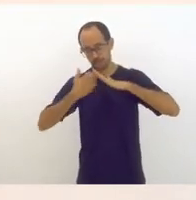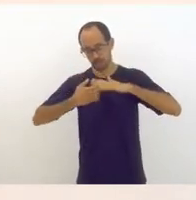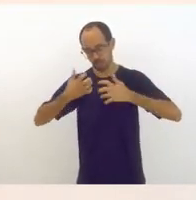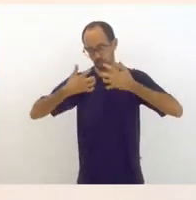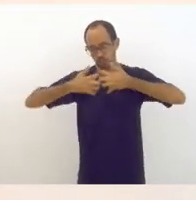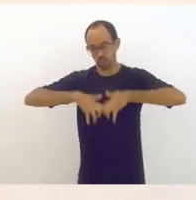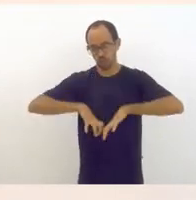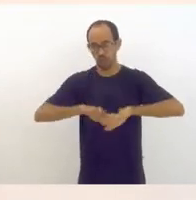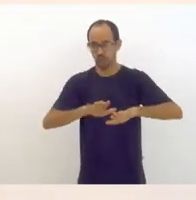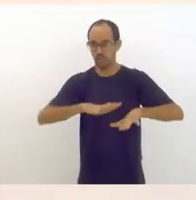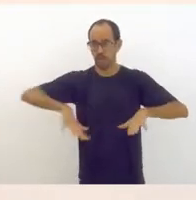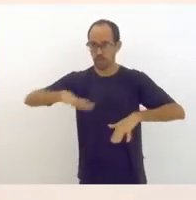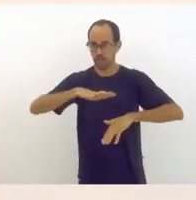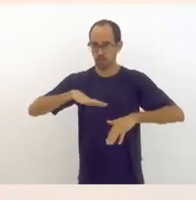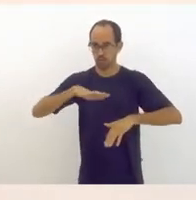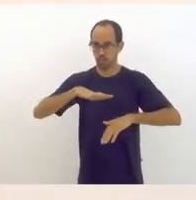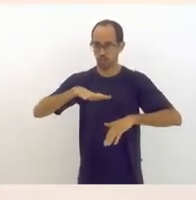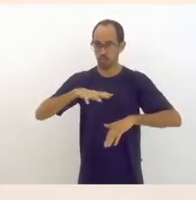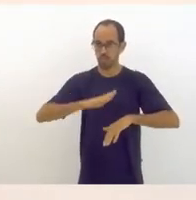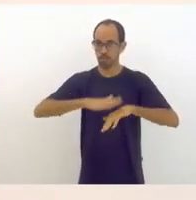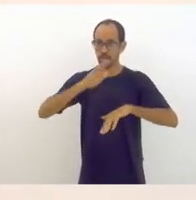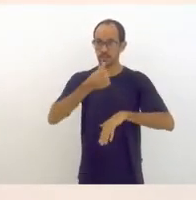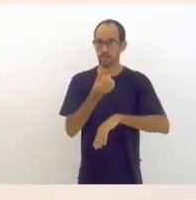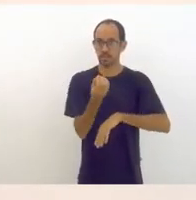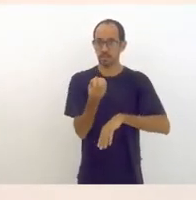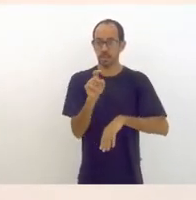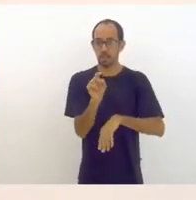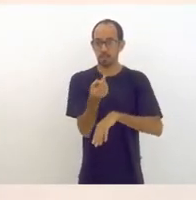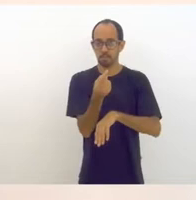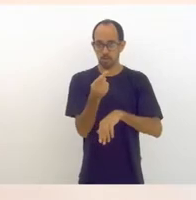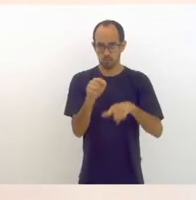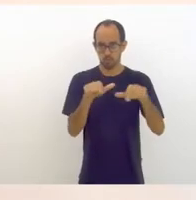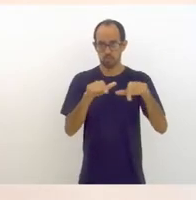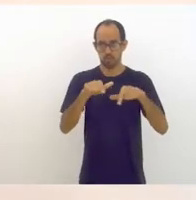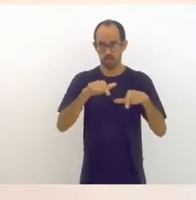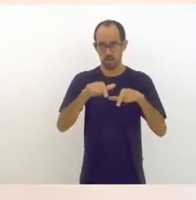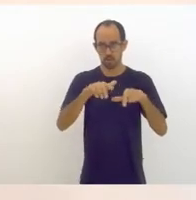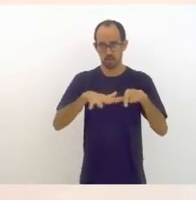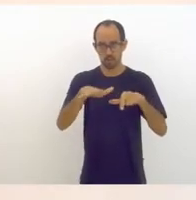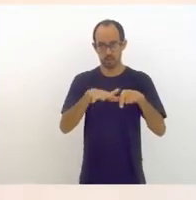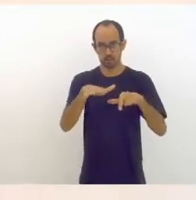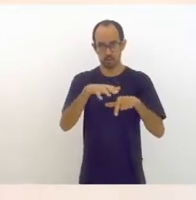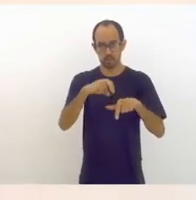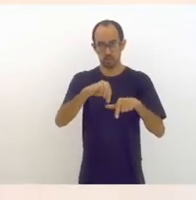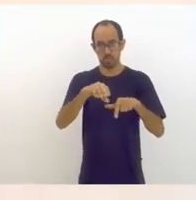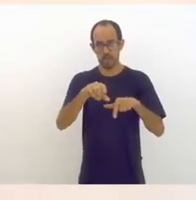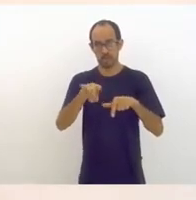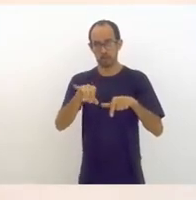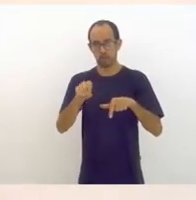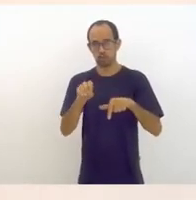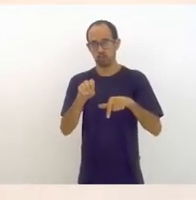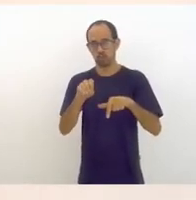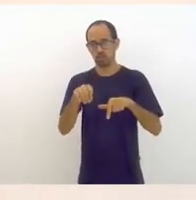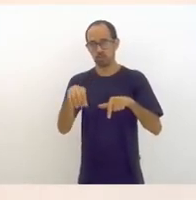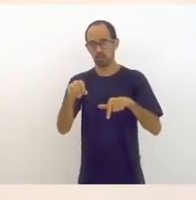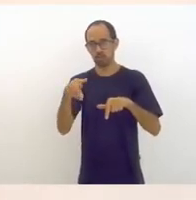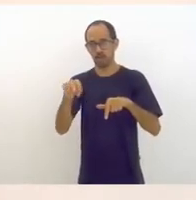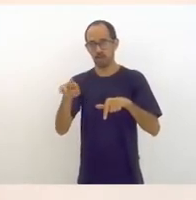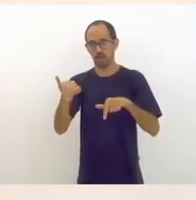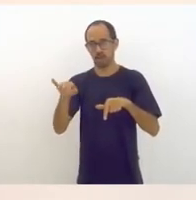de 60 mil empregos nessa região, que é o Médio Paraíba. Então, a gente quer buscar a